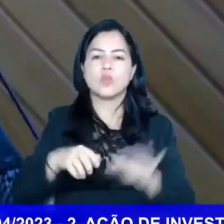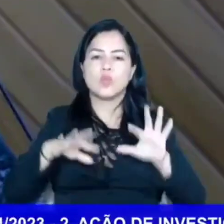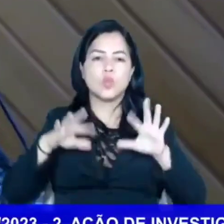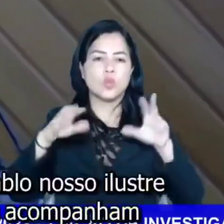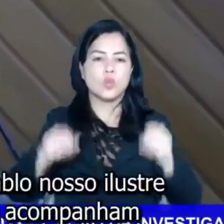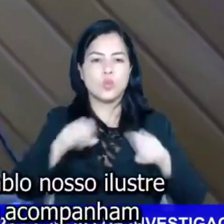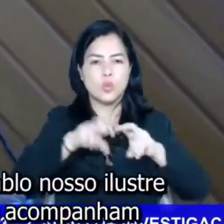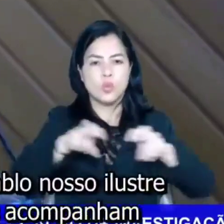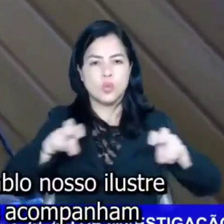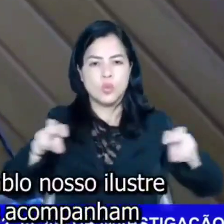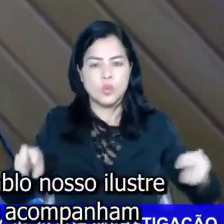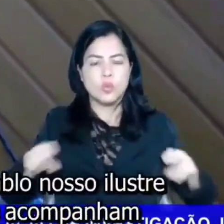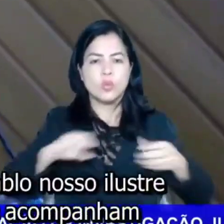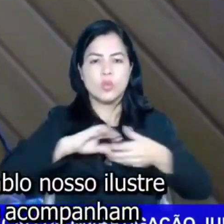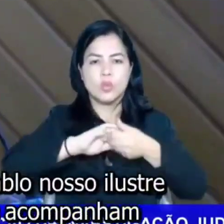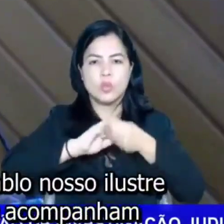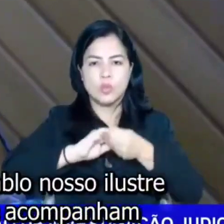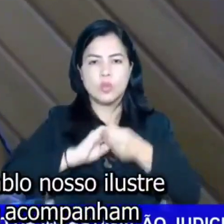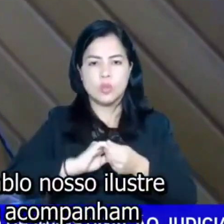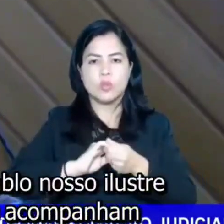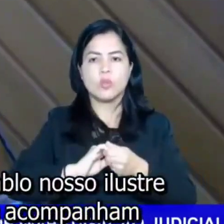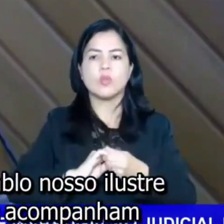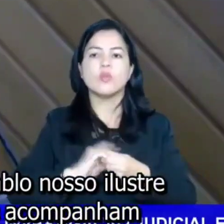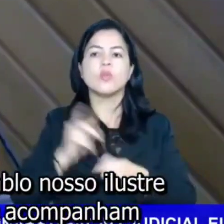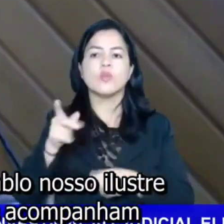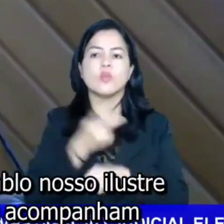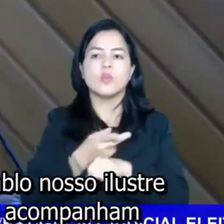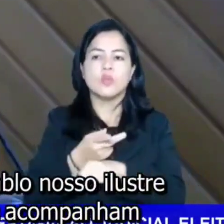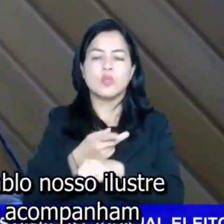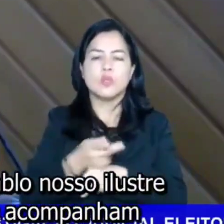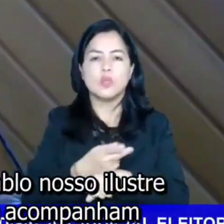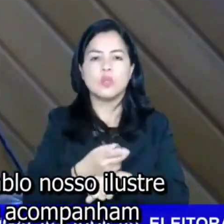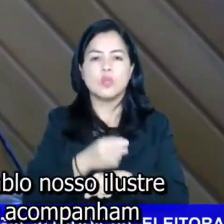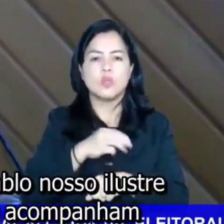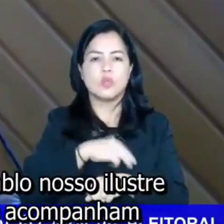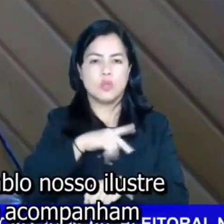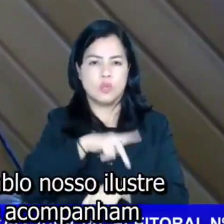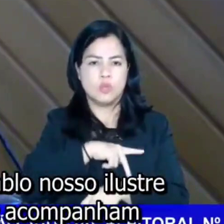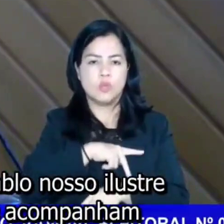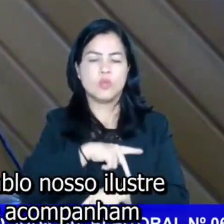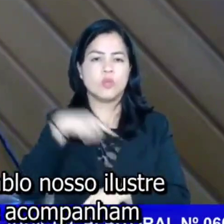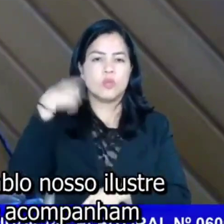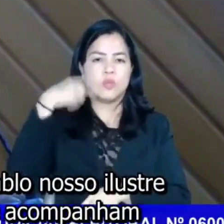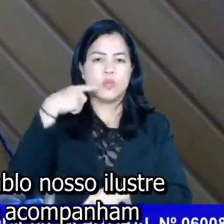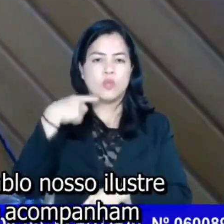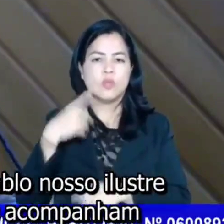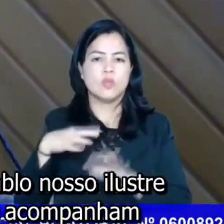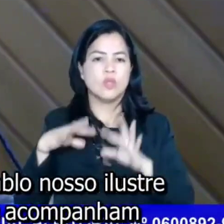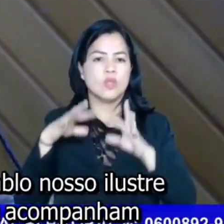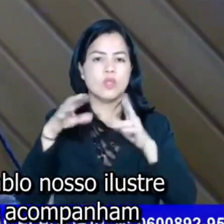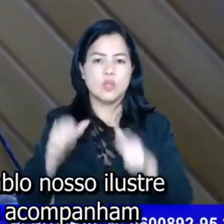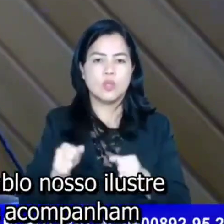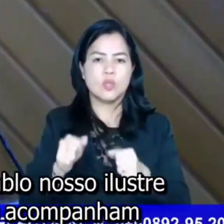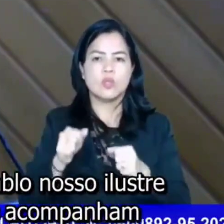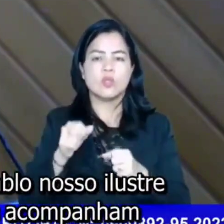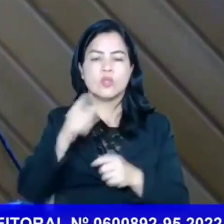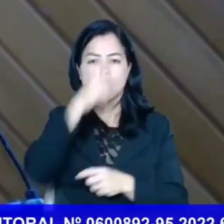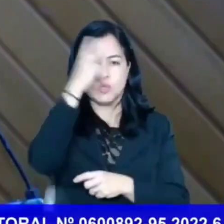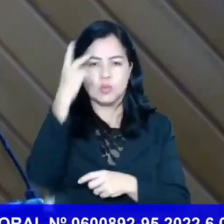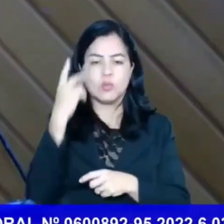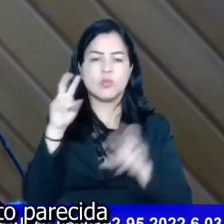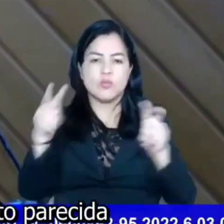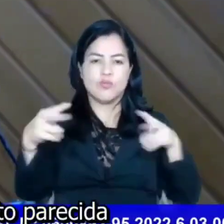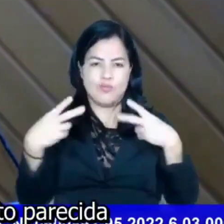corte. Cumprimento também o doutor procurador, doutor Pablo, nossa ilustre advogada aqui presente e todos os outros que nos acompanham.